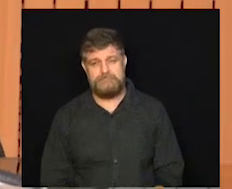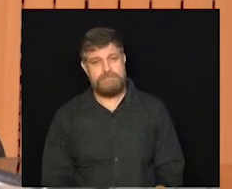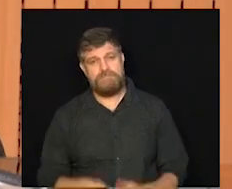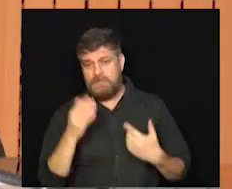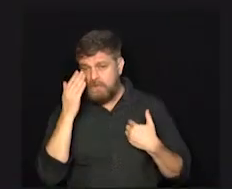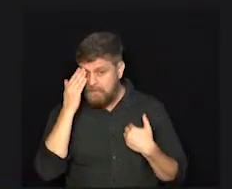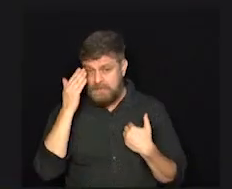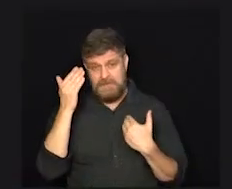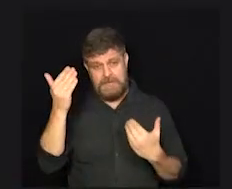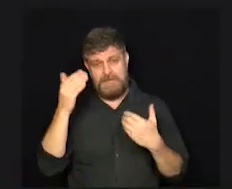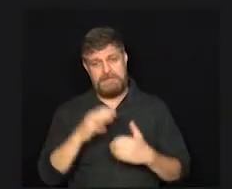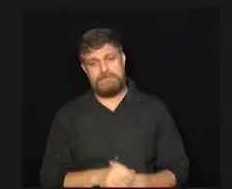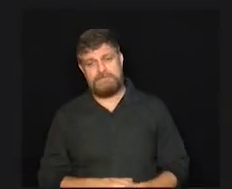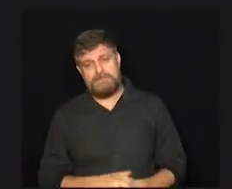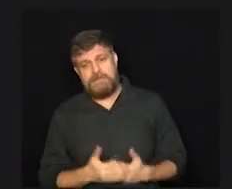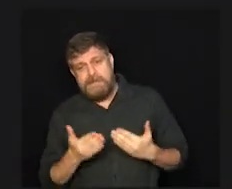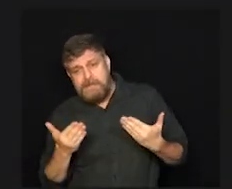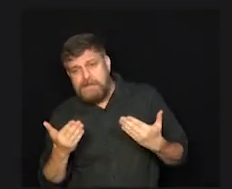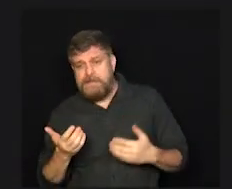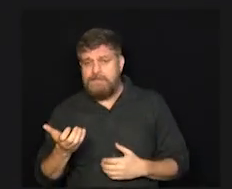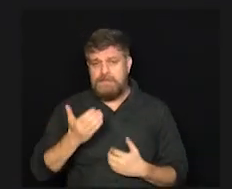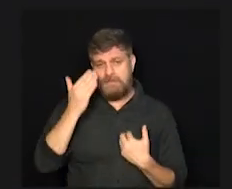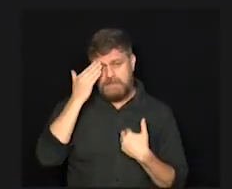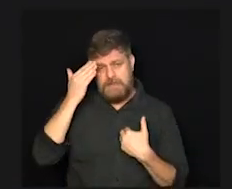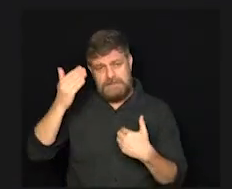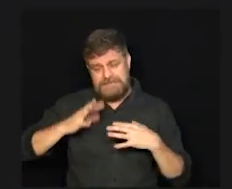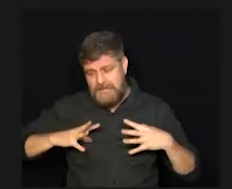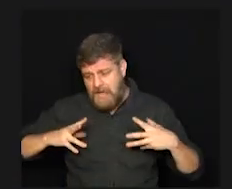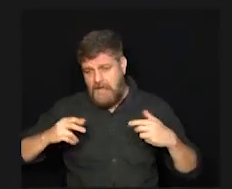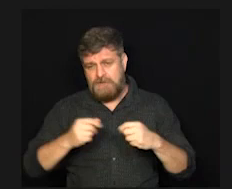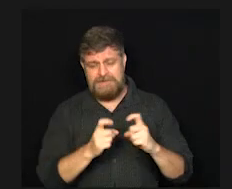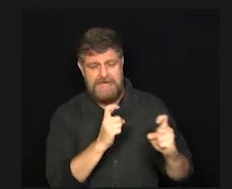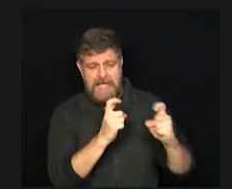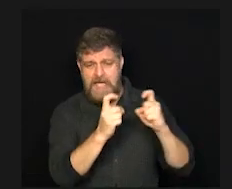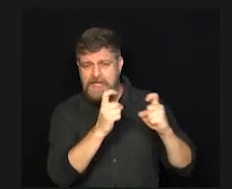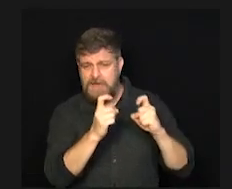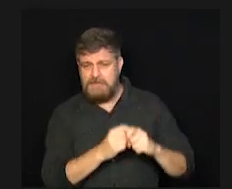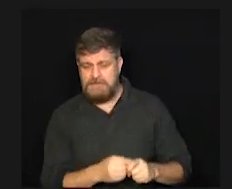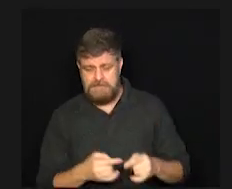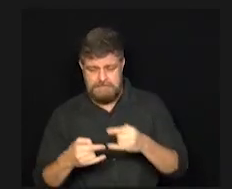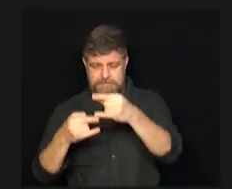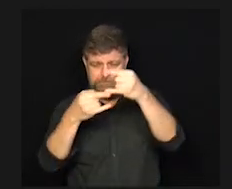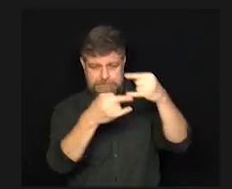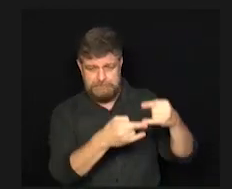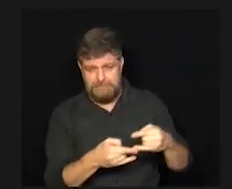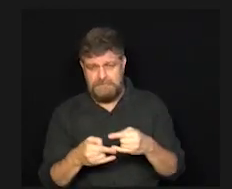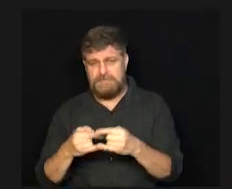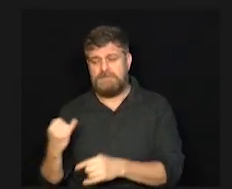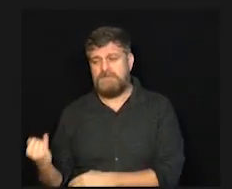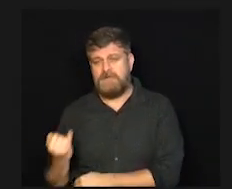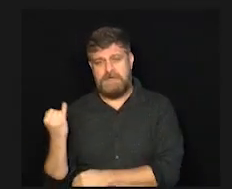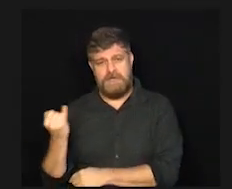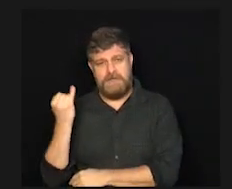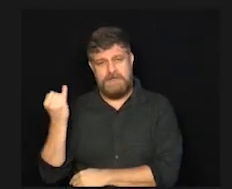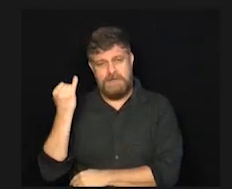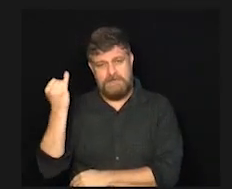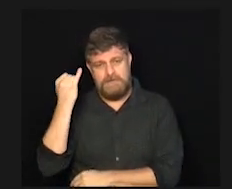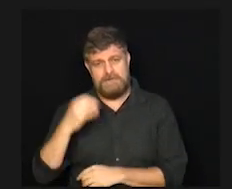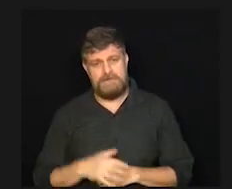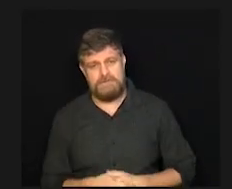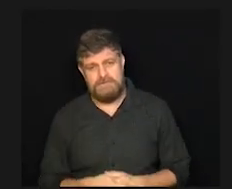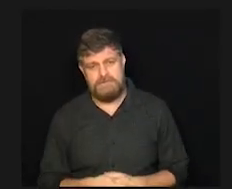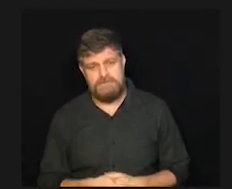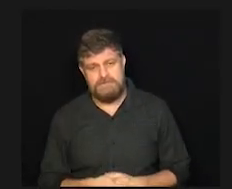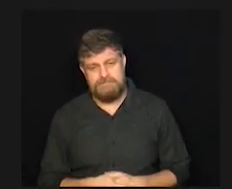Obrigado. Primeiro, eu queria agradecer aqui a todos que participaram e dizer que foi muito importante, foi